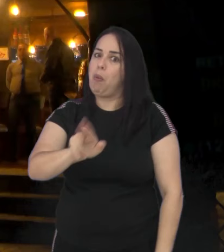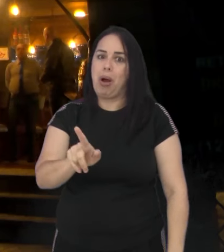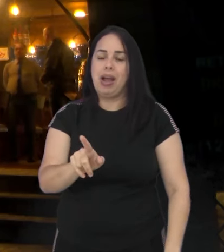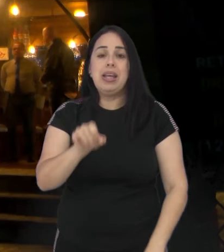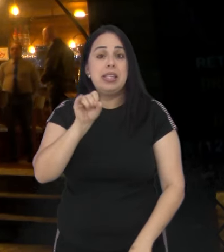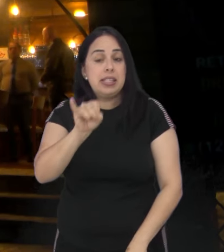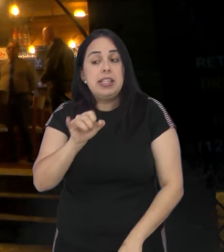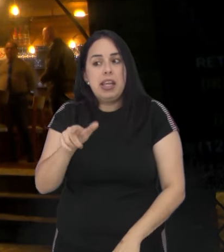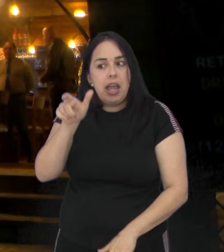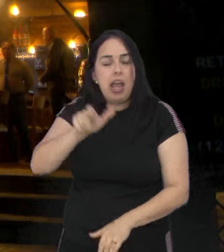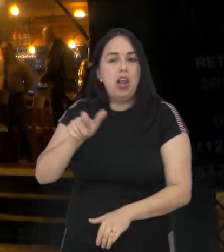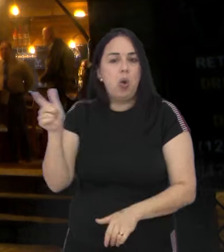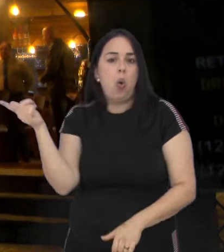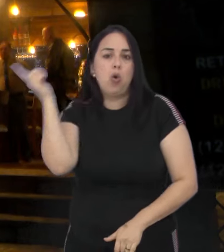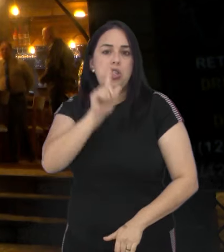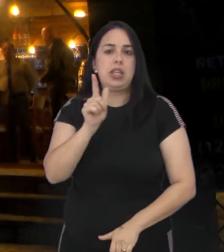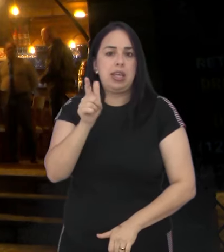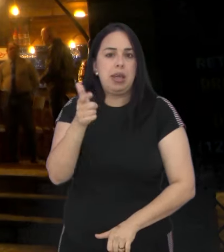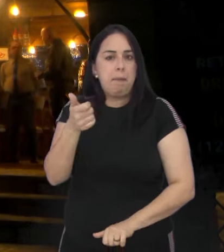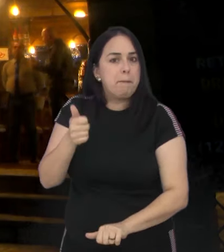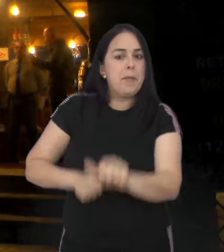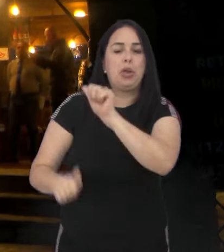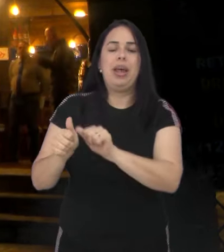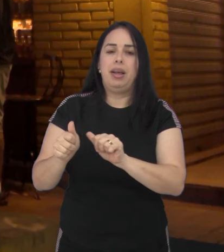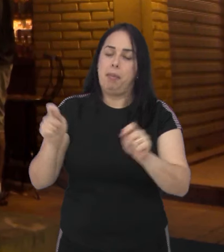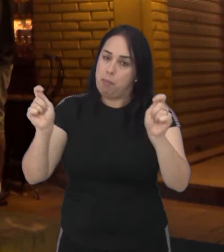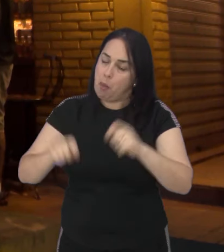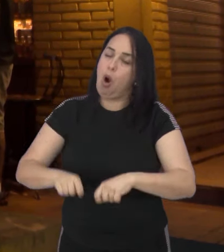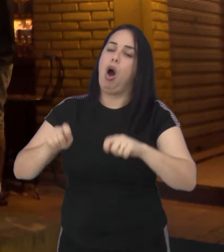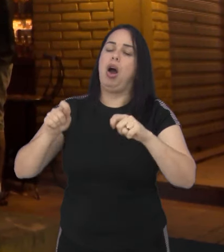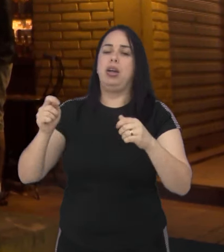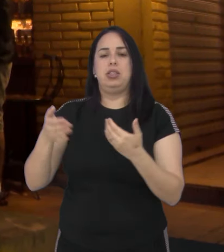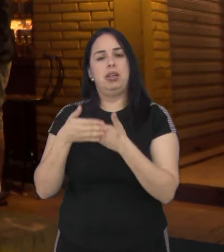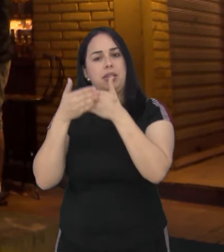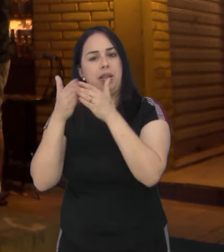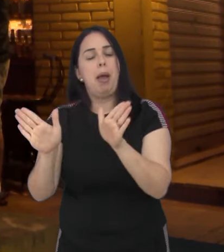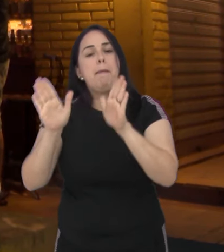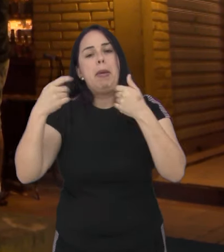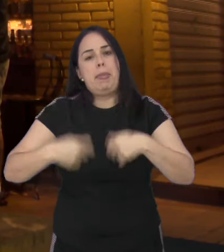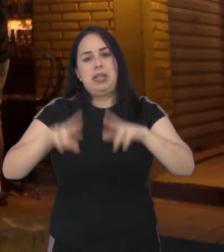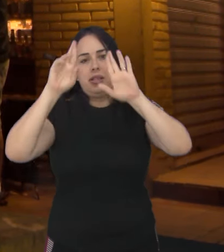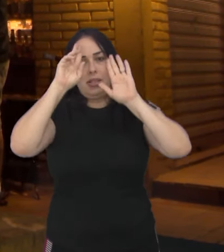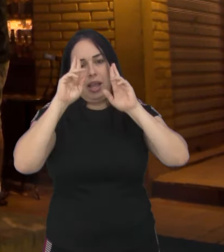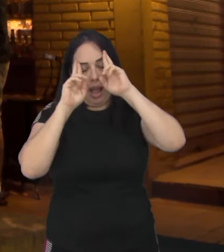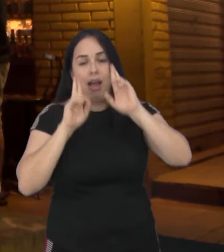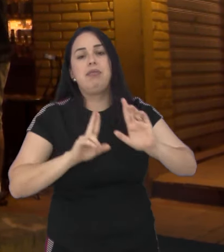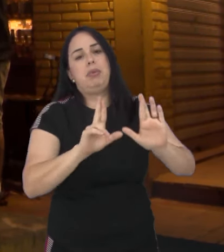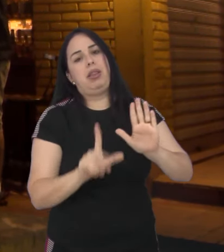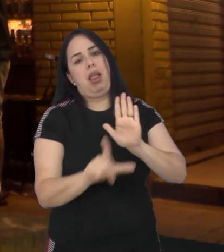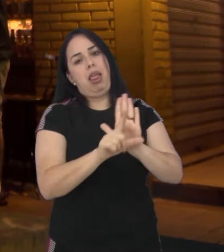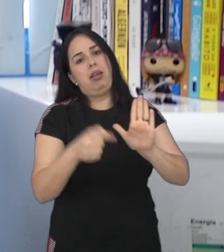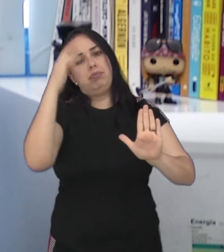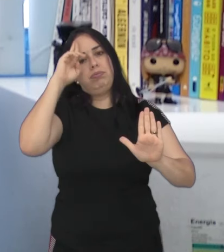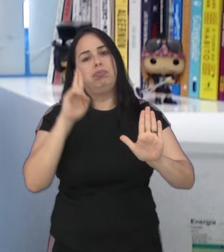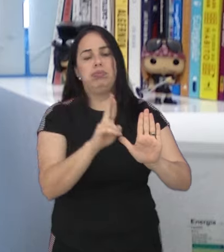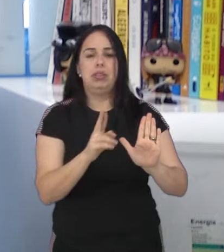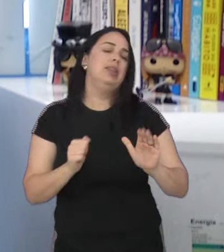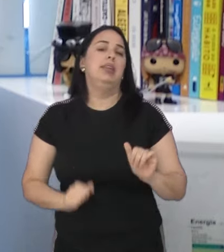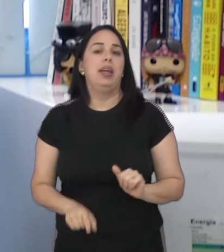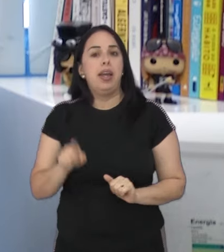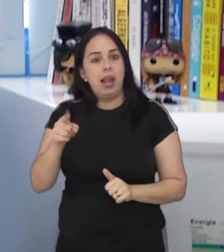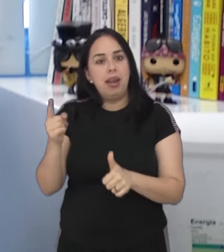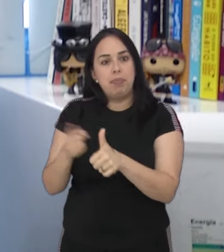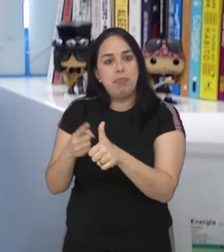se o regularizar a situação pode reabrir o comércio mas respeitando a lei do silêncio até que ele